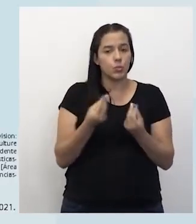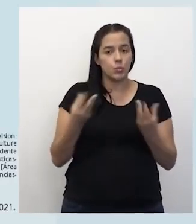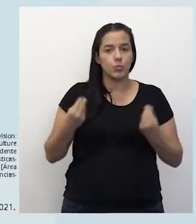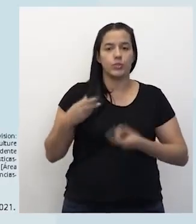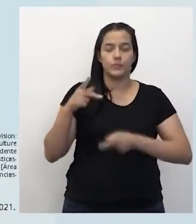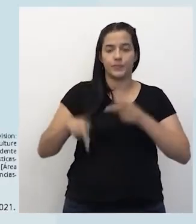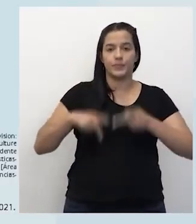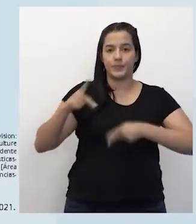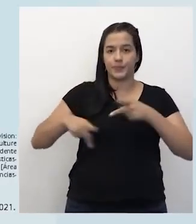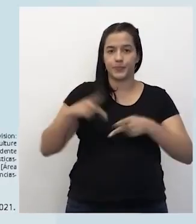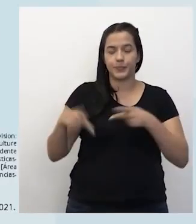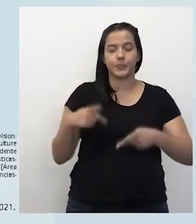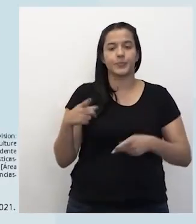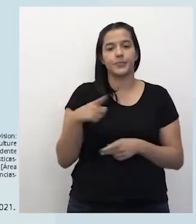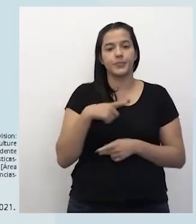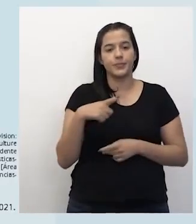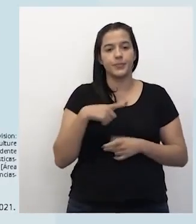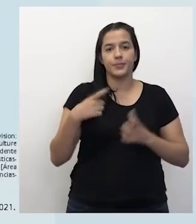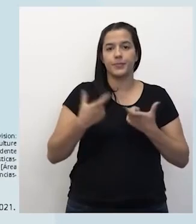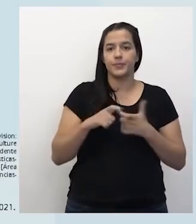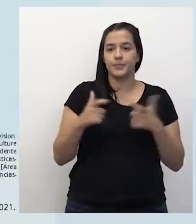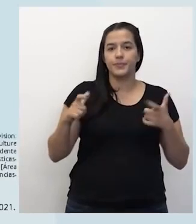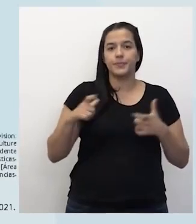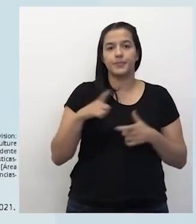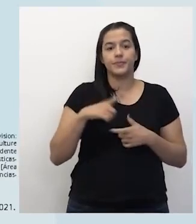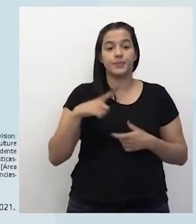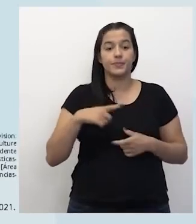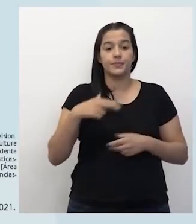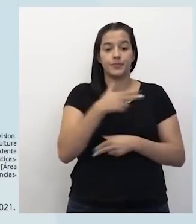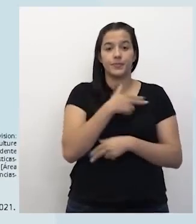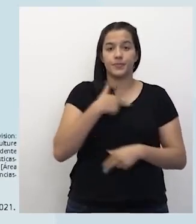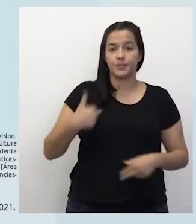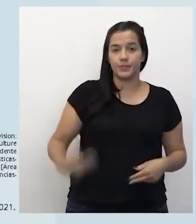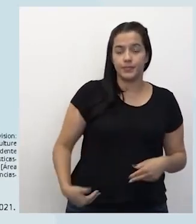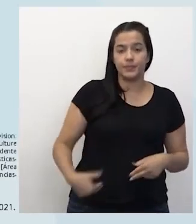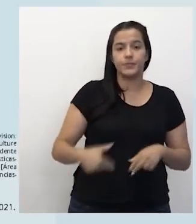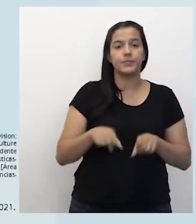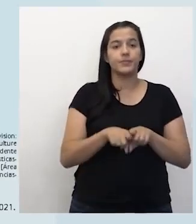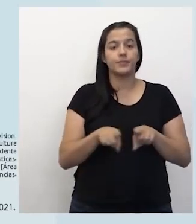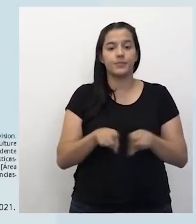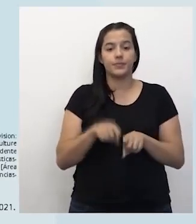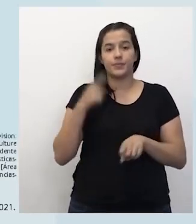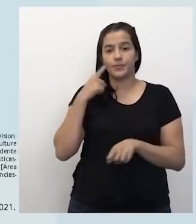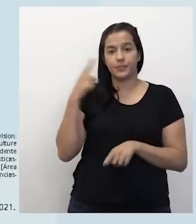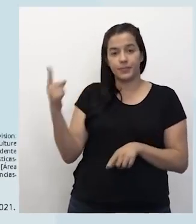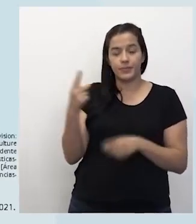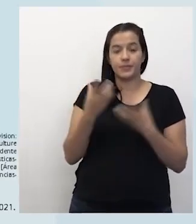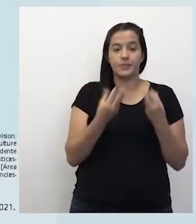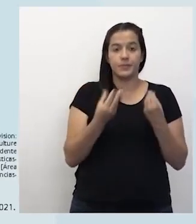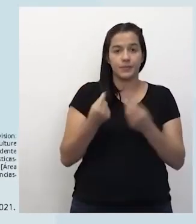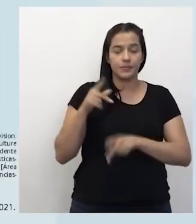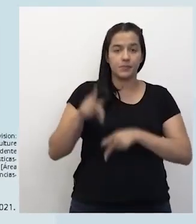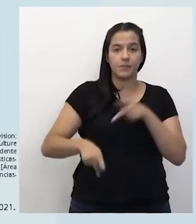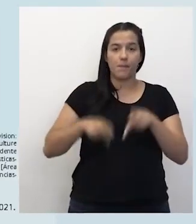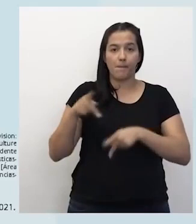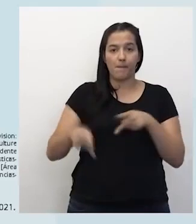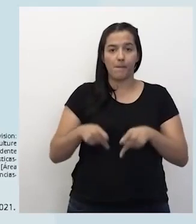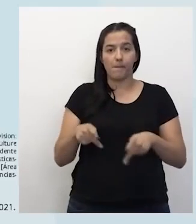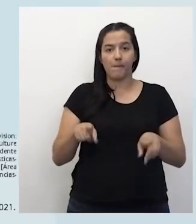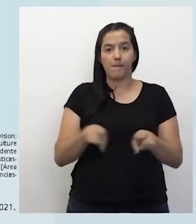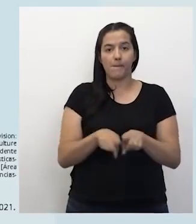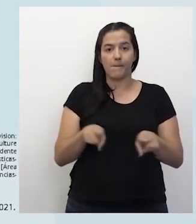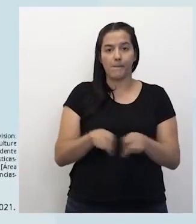tem a densidade muito alta, está em quarto. A China, veja que a China é interessante, né, tem a maior população,